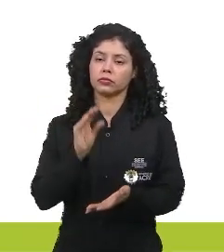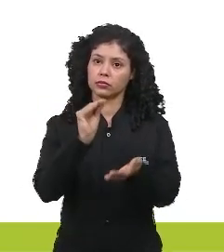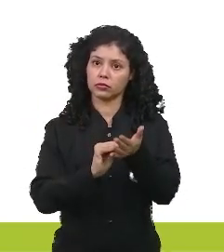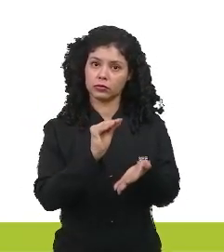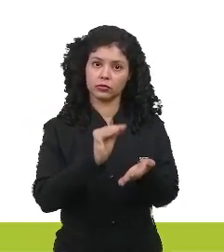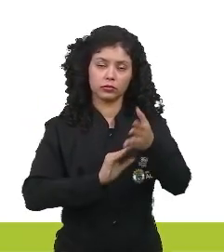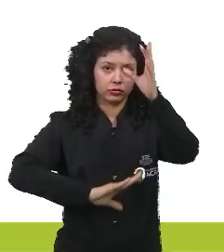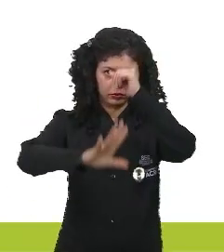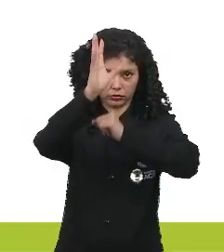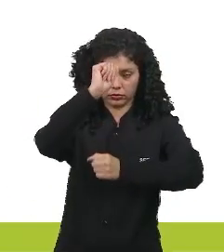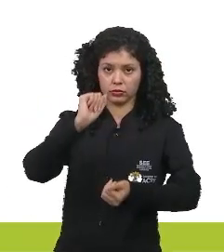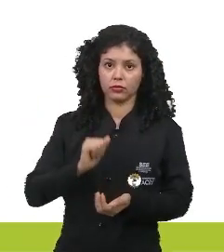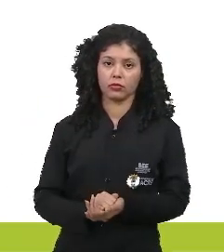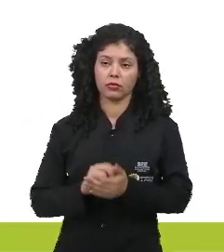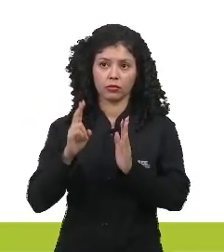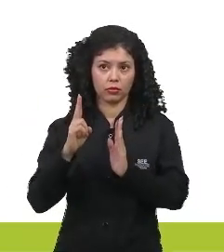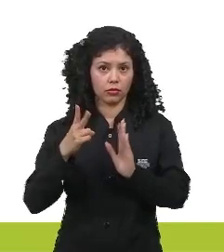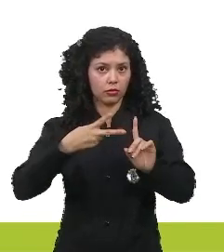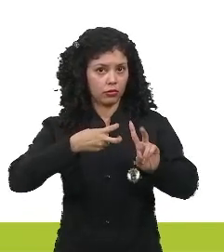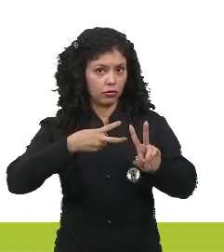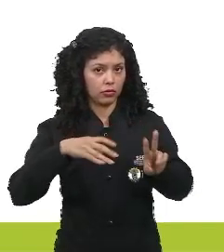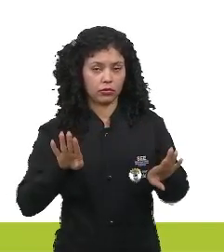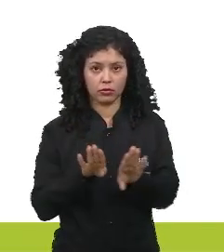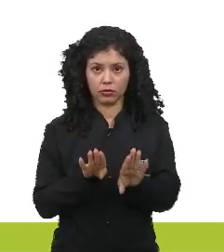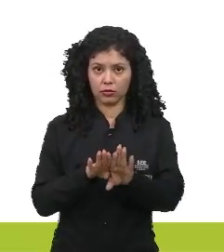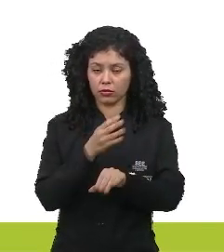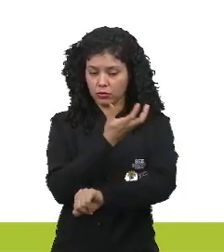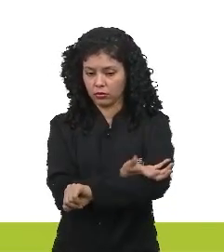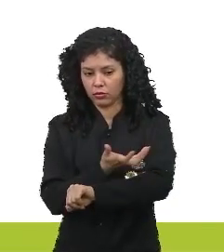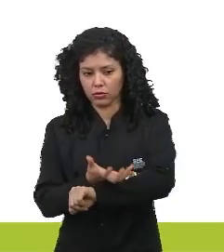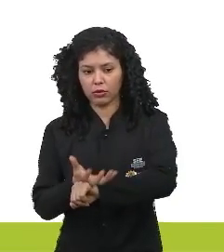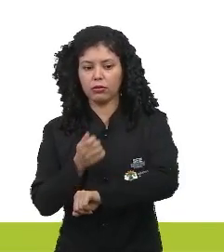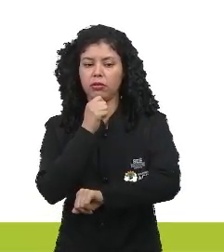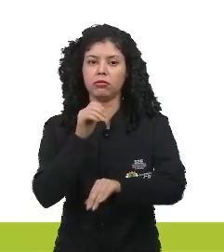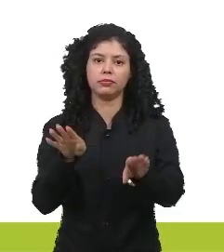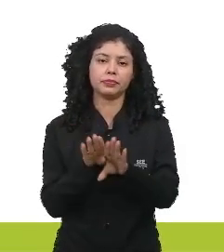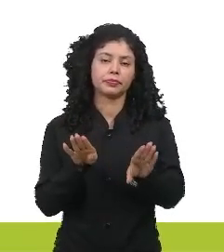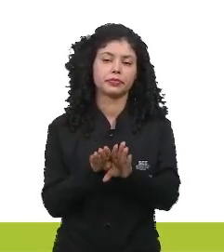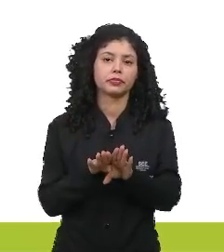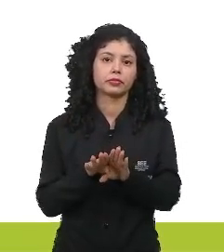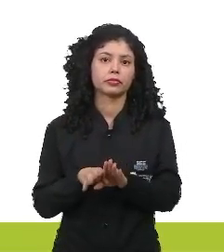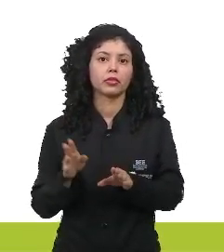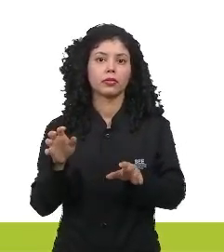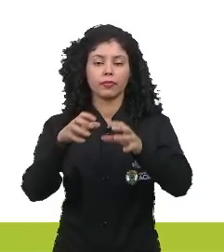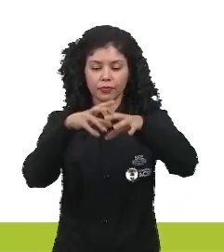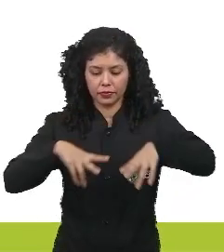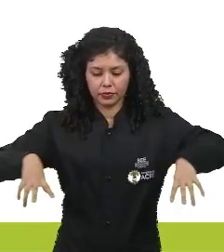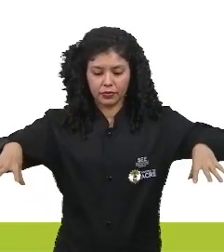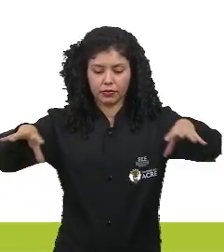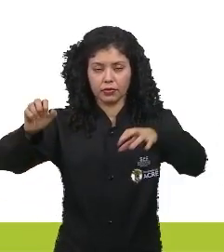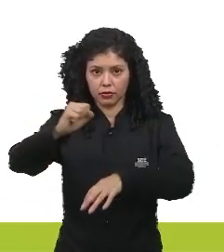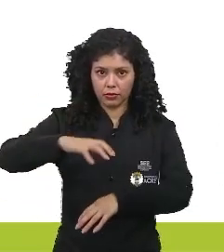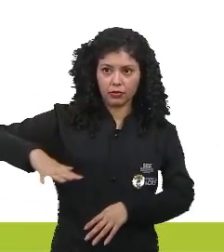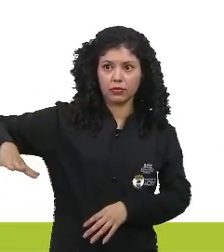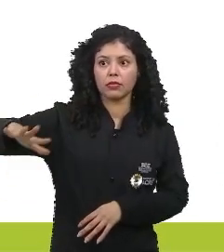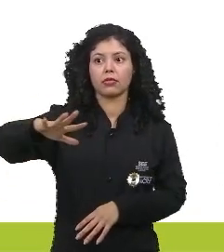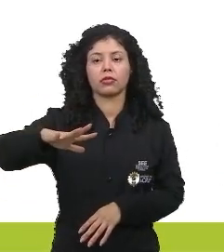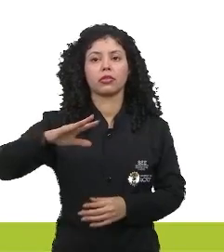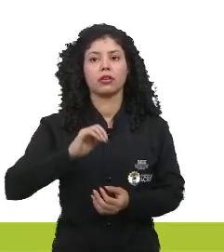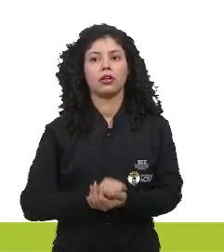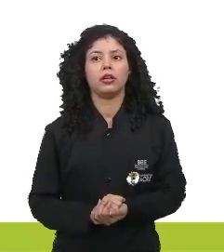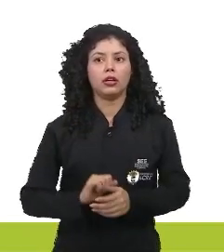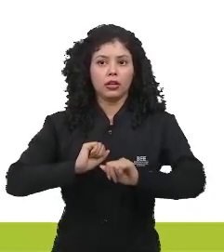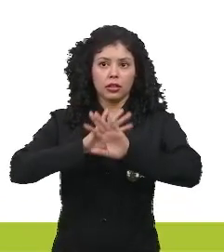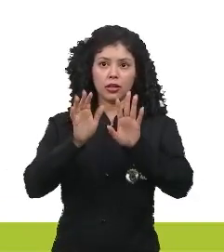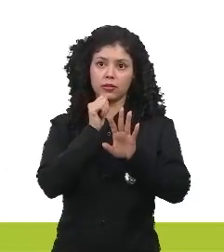falta conhecimento ao nativo sobre plantio, sobre a agricultura. No tocante a